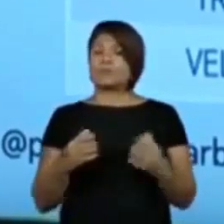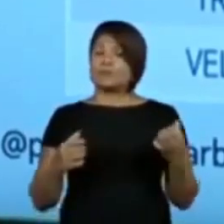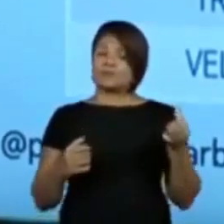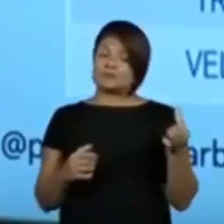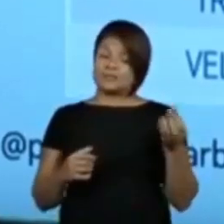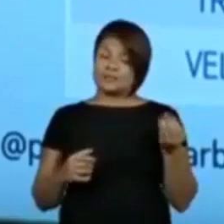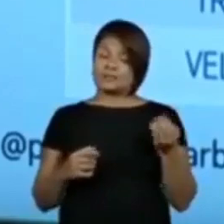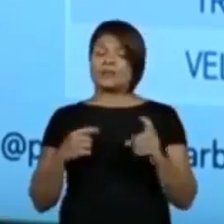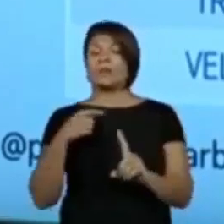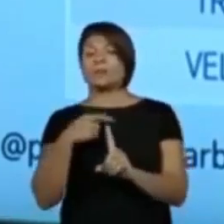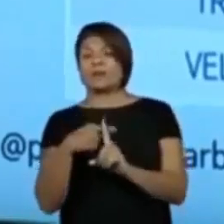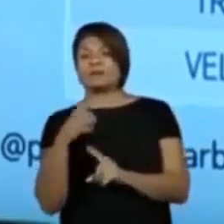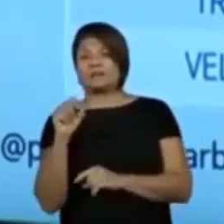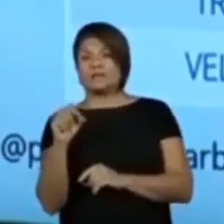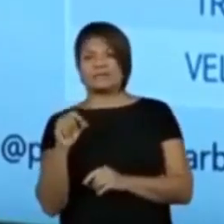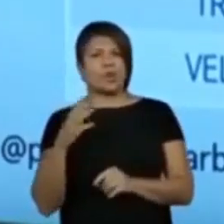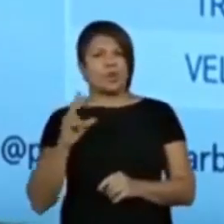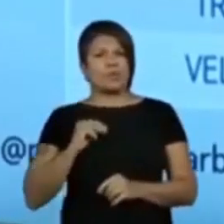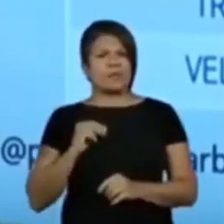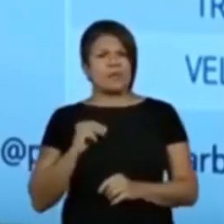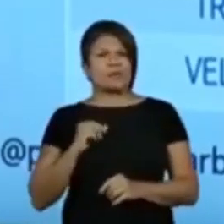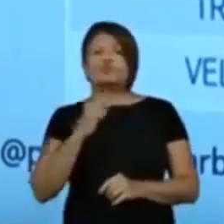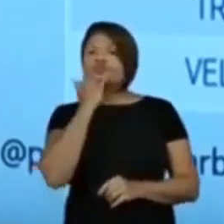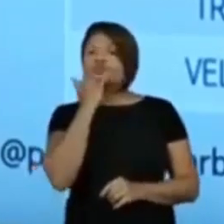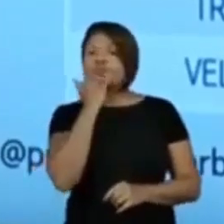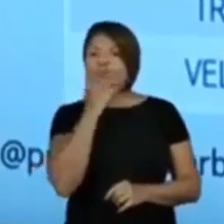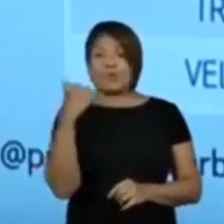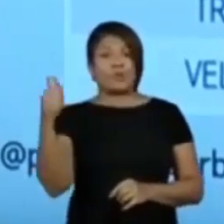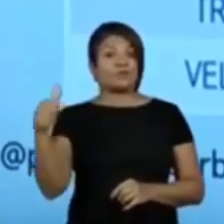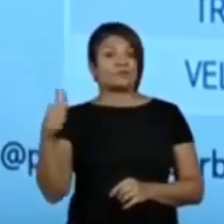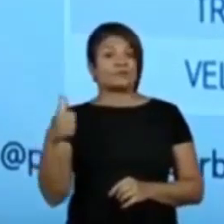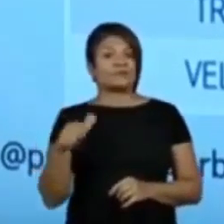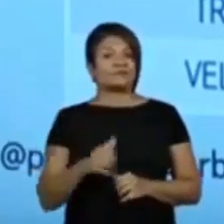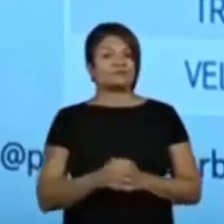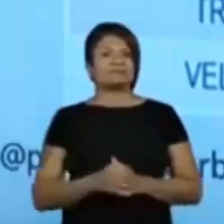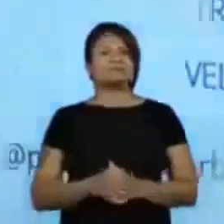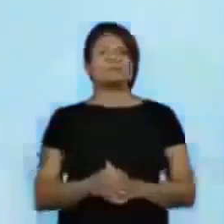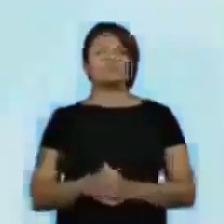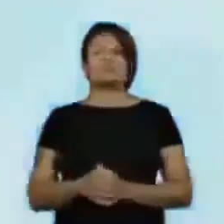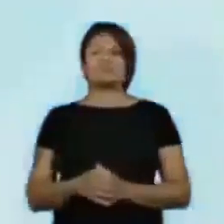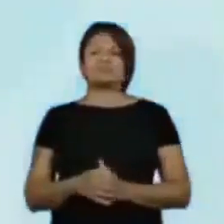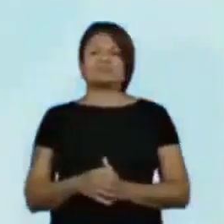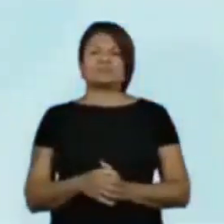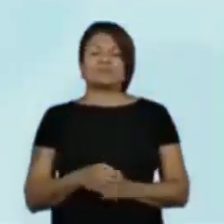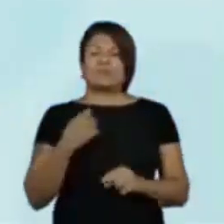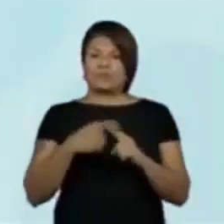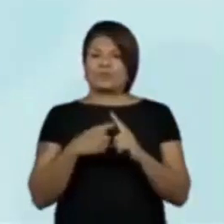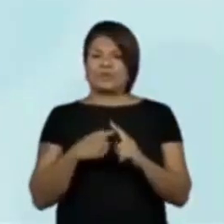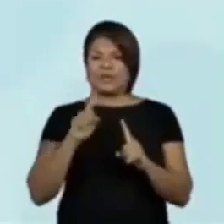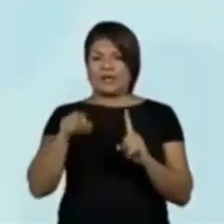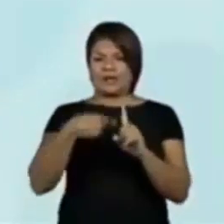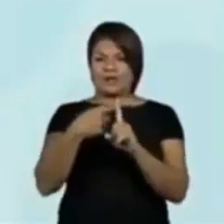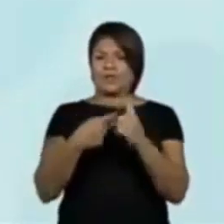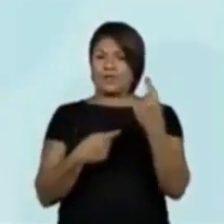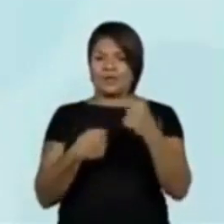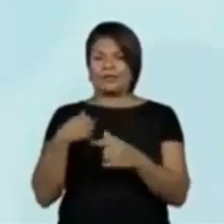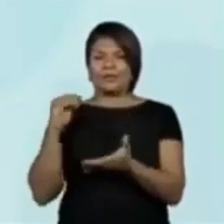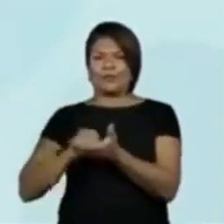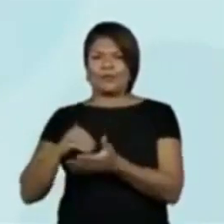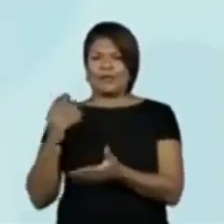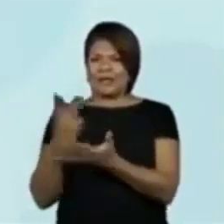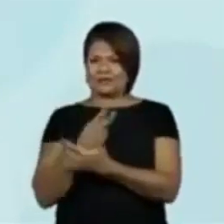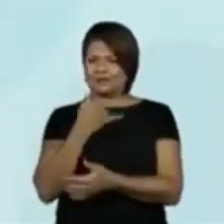60 mais 10. Opa! Desculpem aí, mais 11. Porque era um a mais. Eu falei e coloquei outra